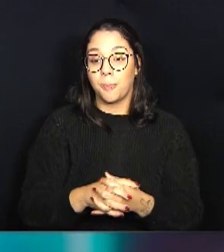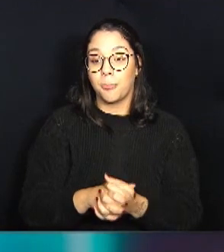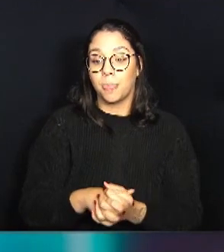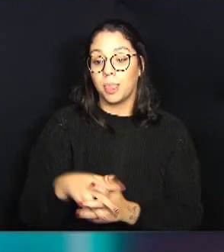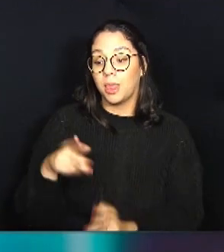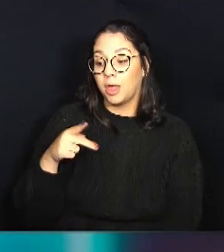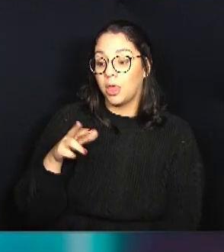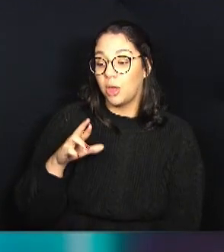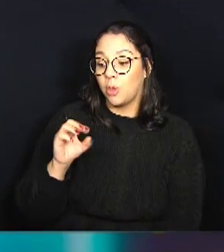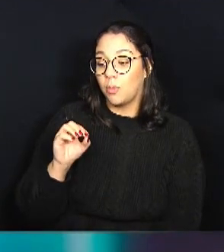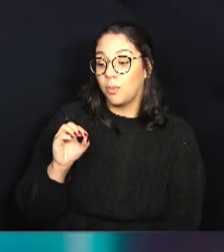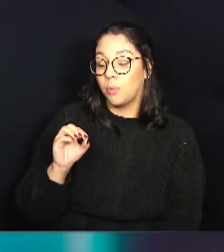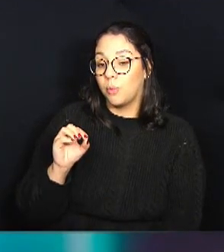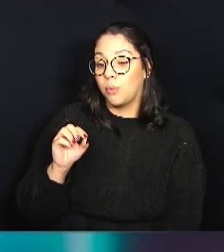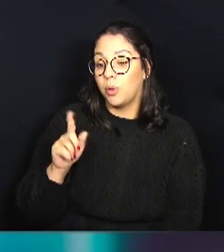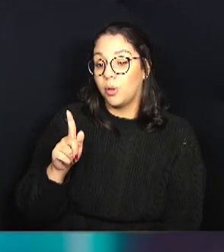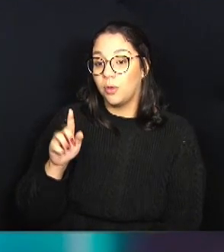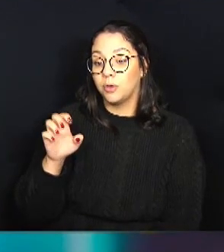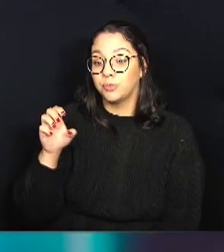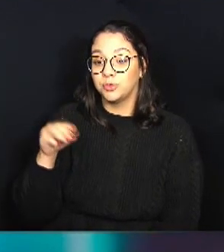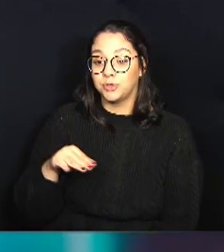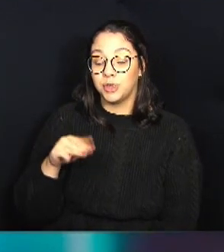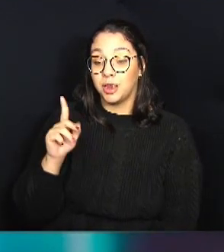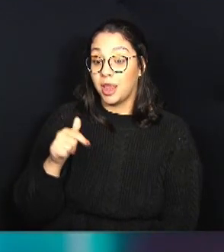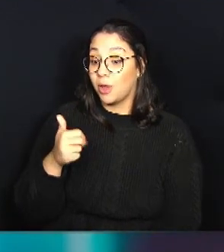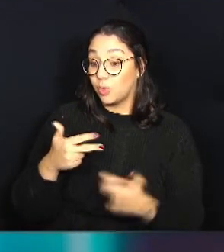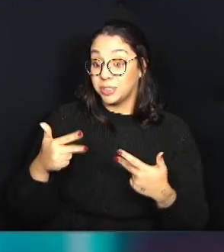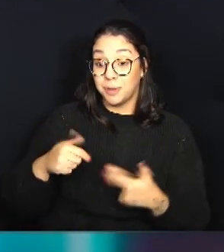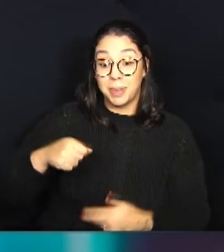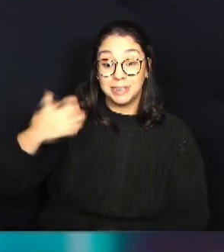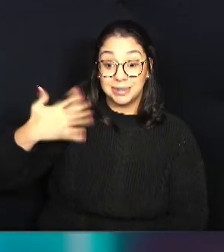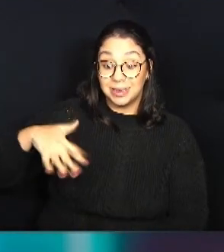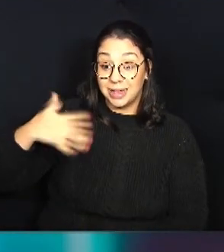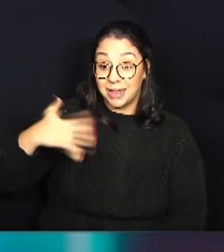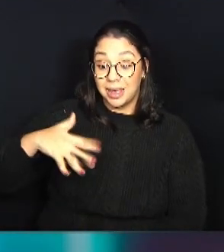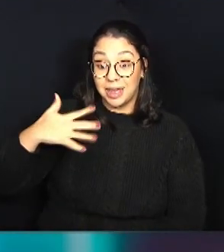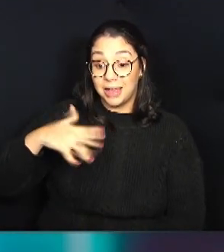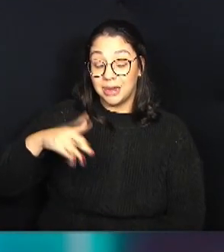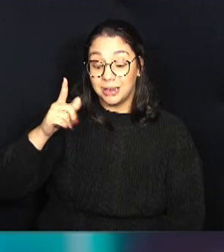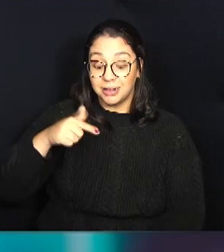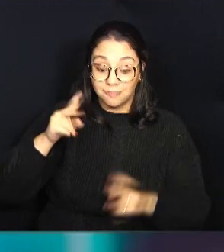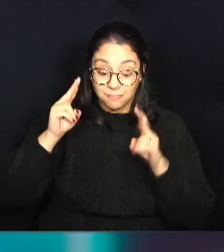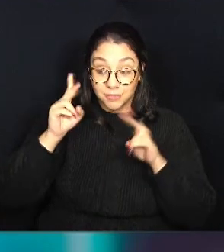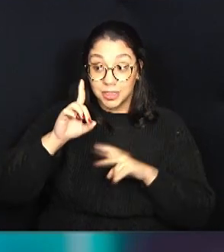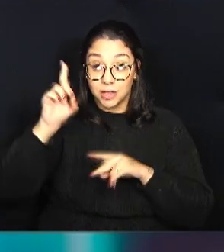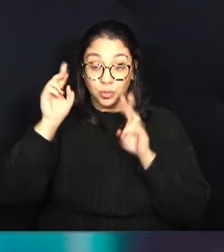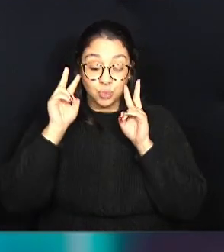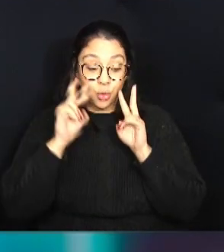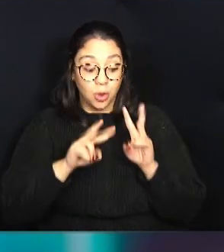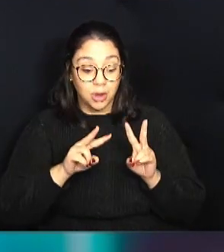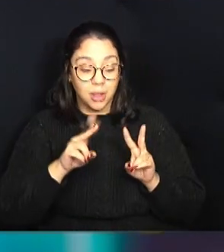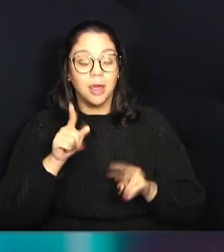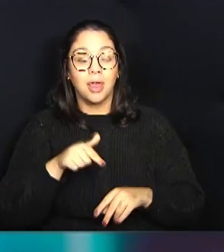da matéria-prima mais cara aos olhos de Deus, que é o ser humano.